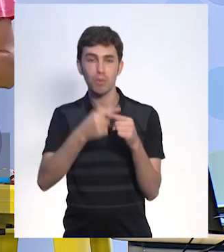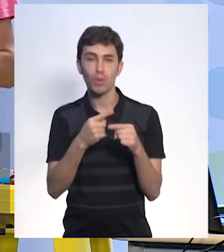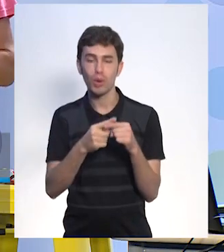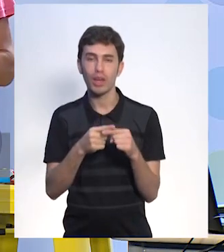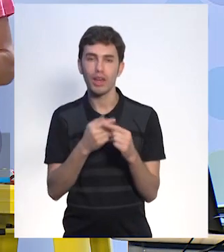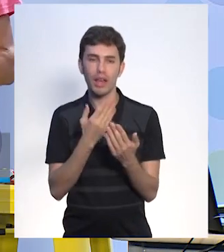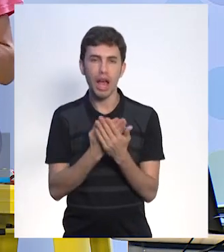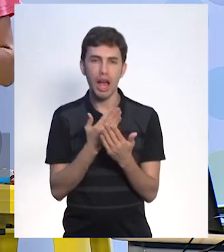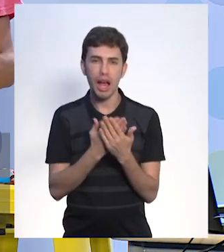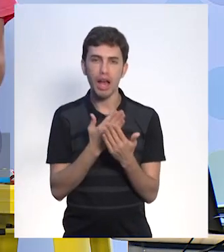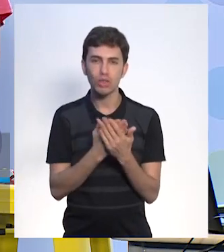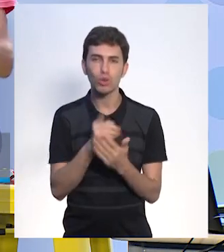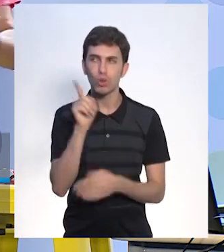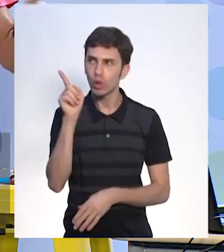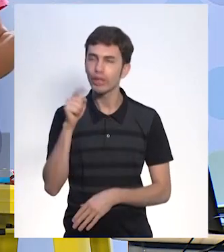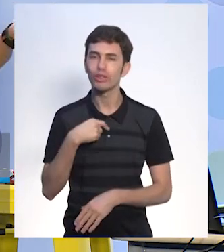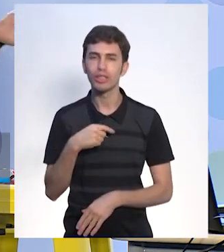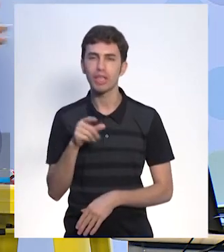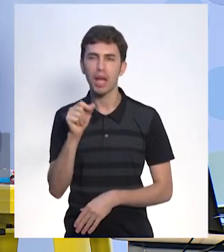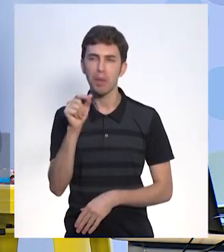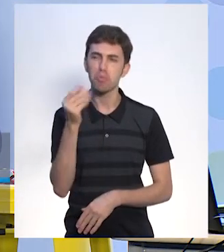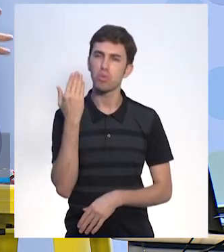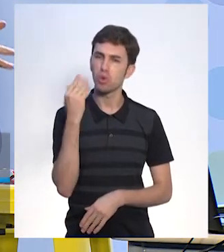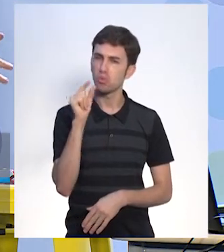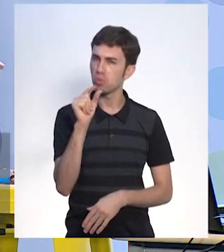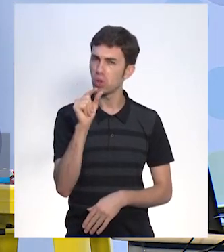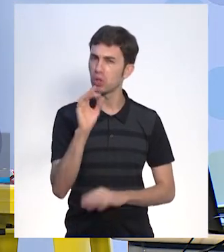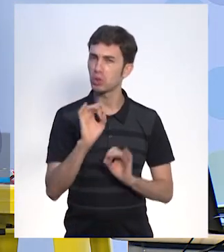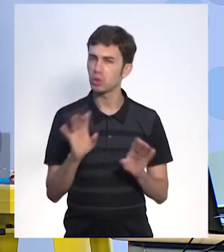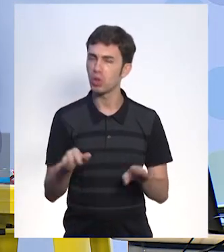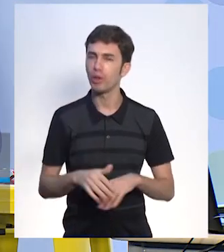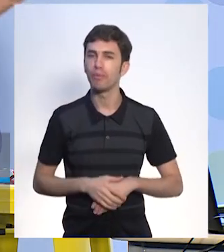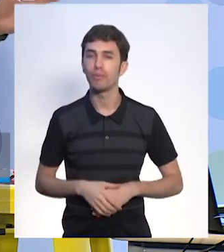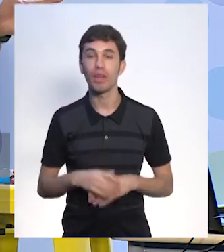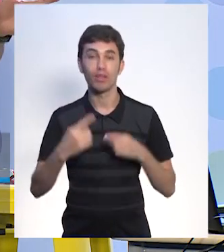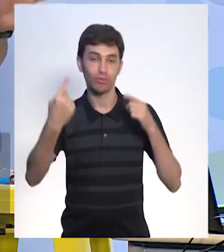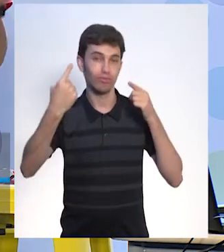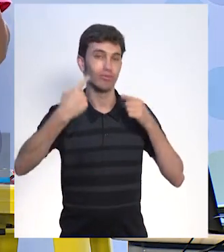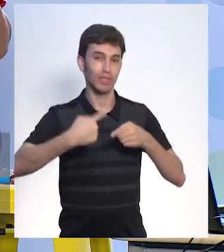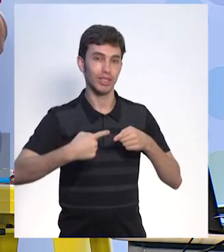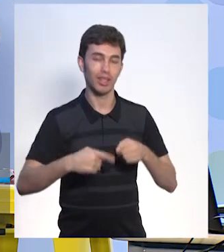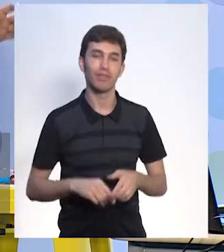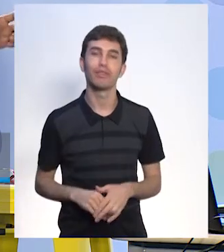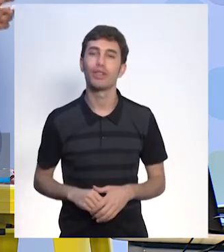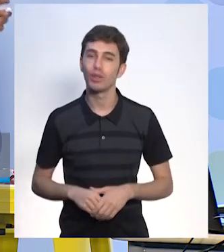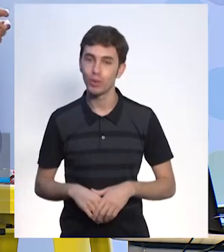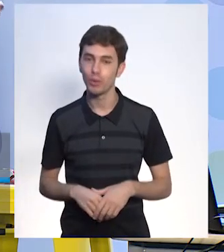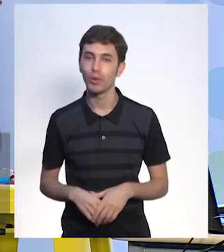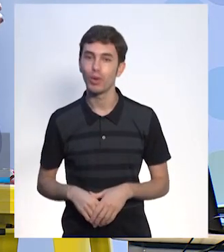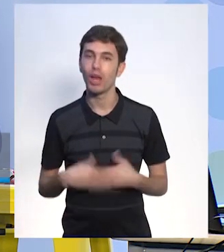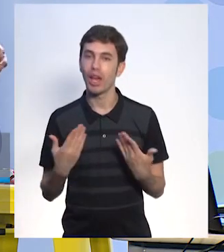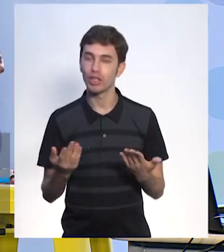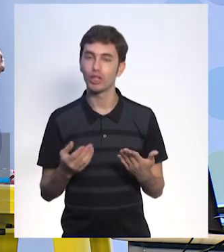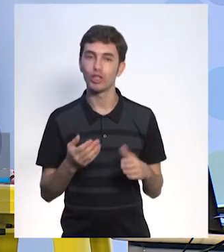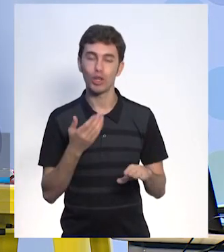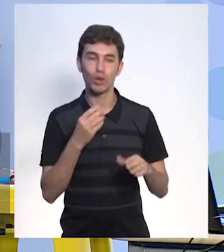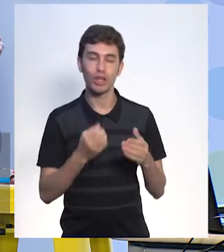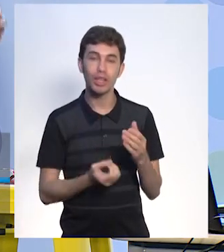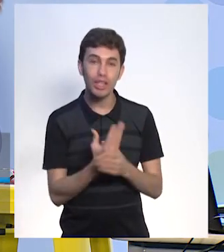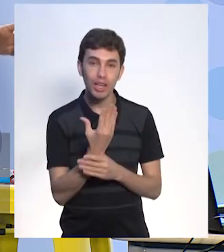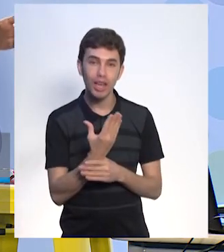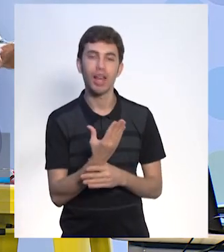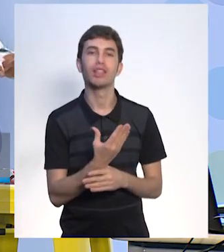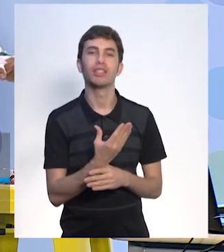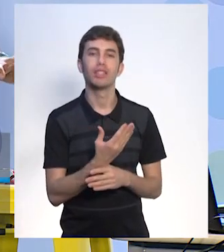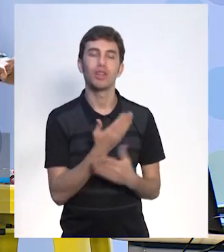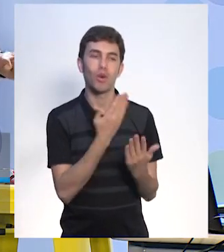gente trabalhou essa ideia. E é um grande desafio, vou deixar para vocês. A gente produz uma aula em cima de